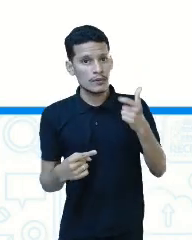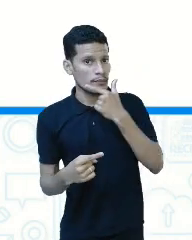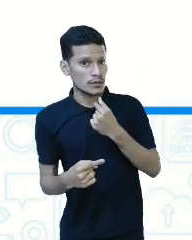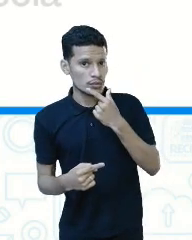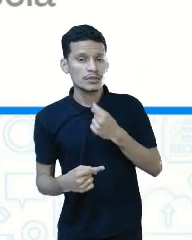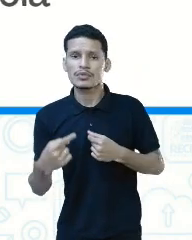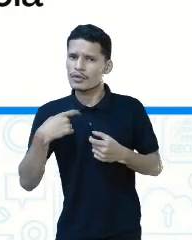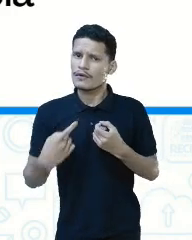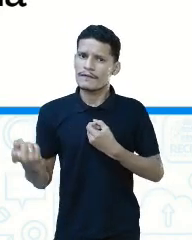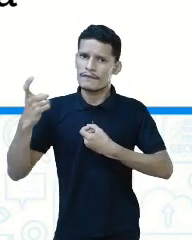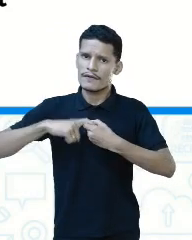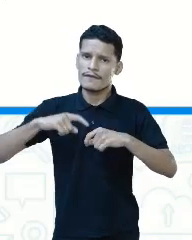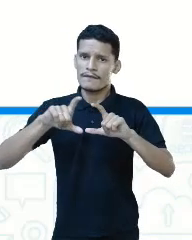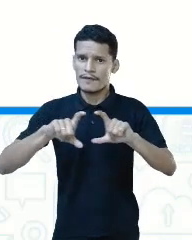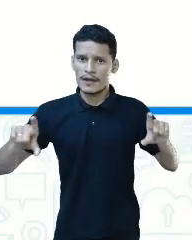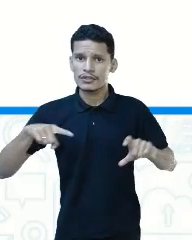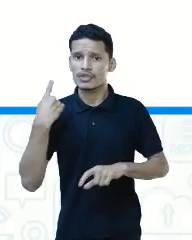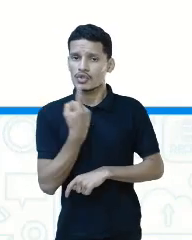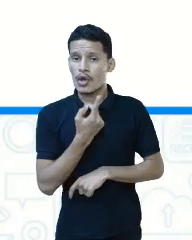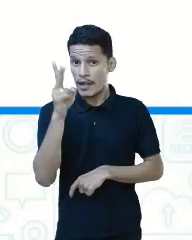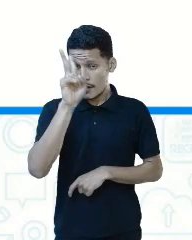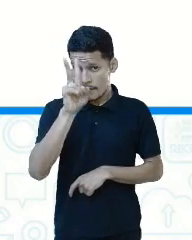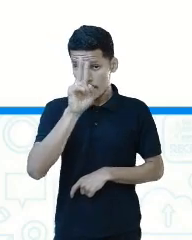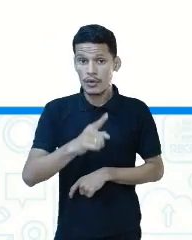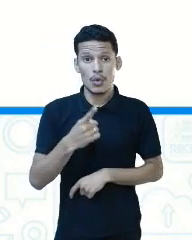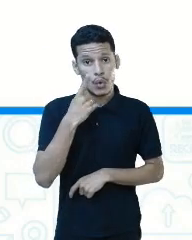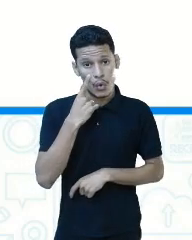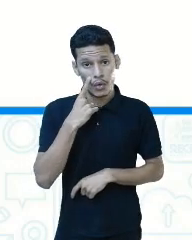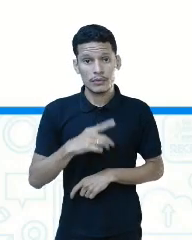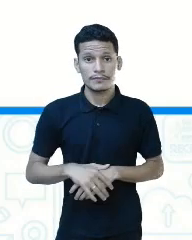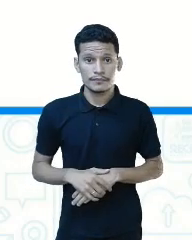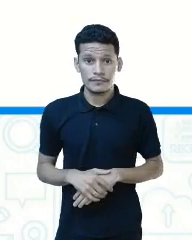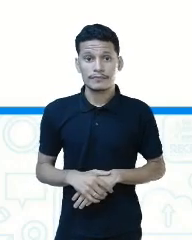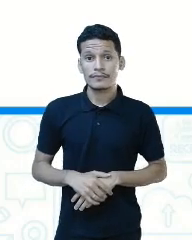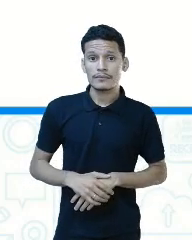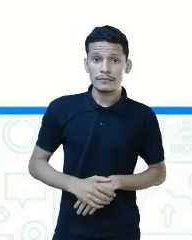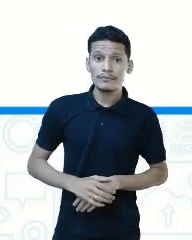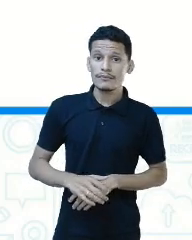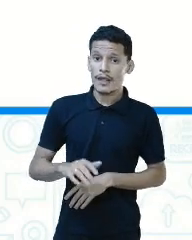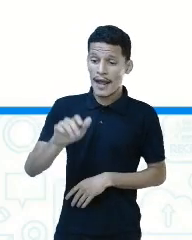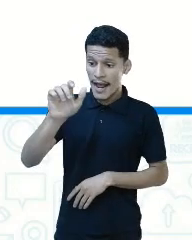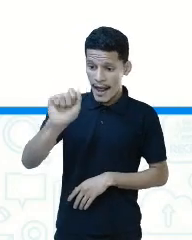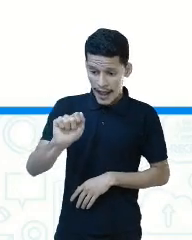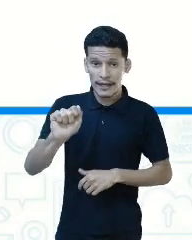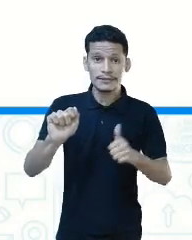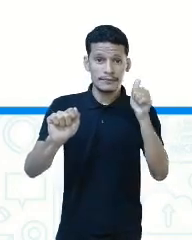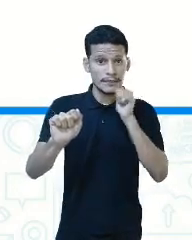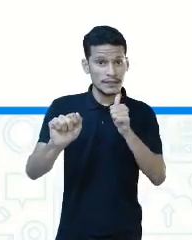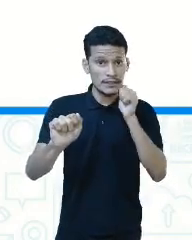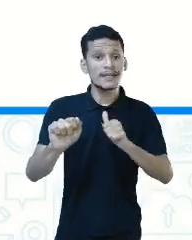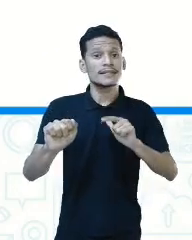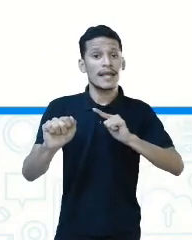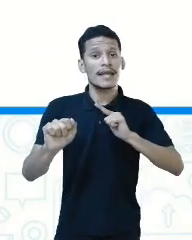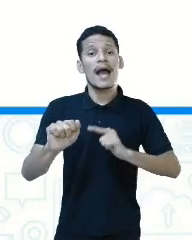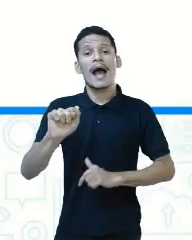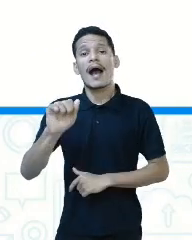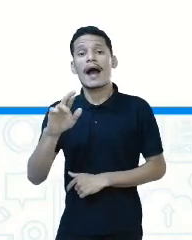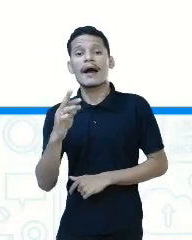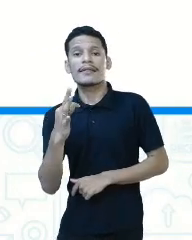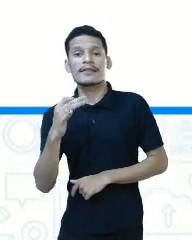aqui a frase para a gente lembrar, olha só. A menina, olha, que tem um artigo A aí na frente,